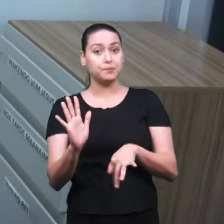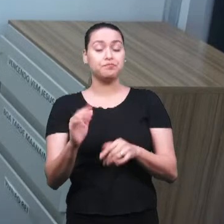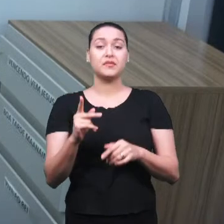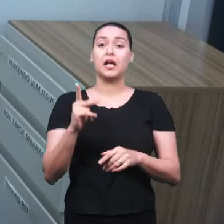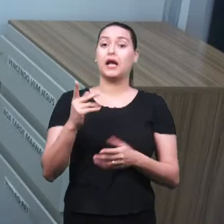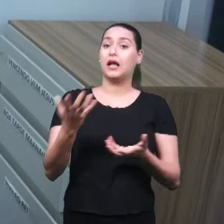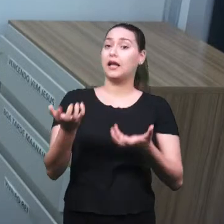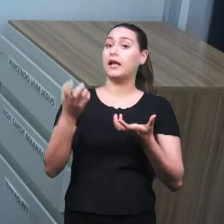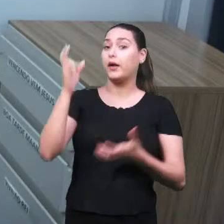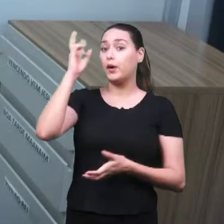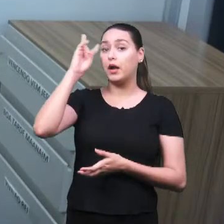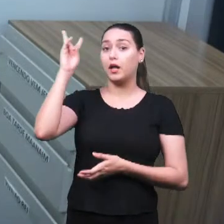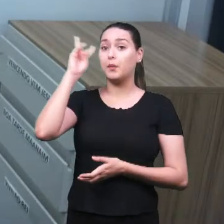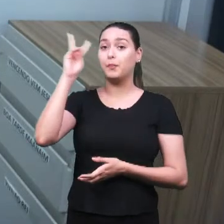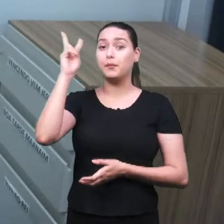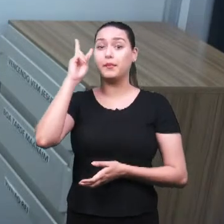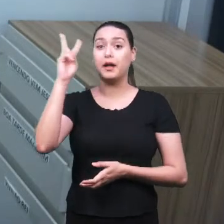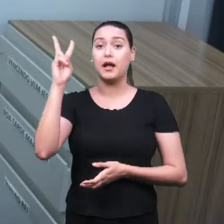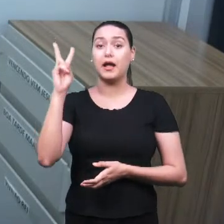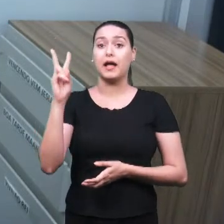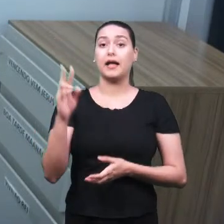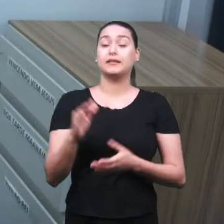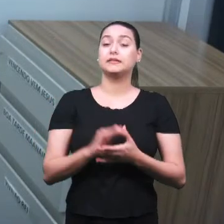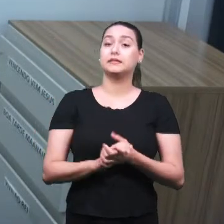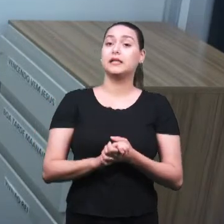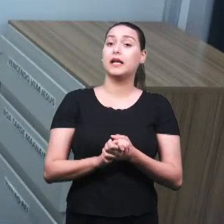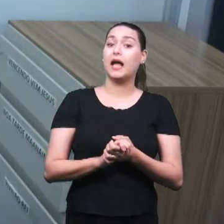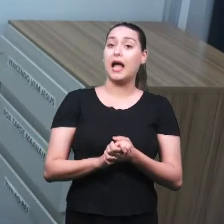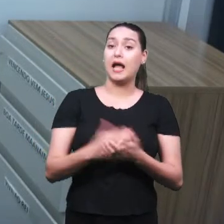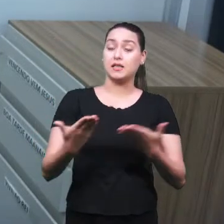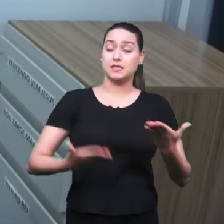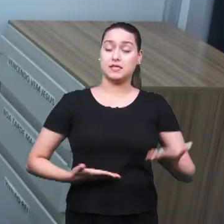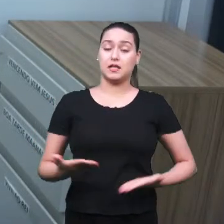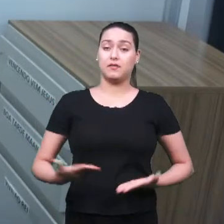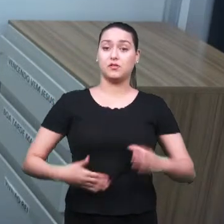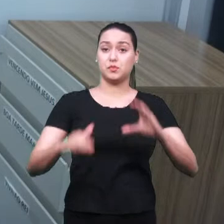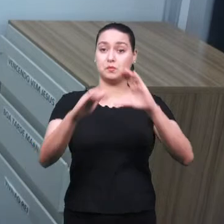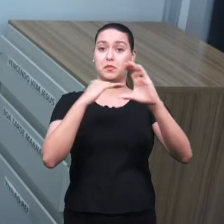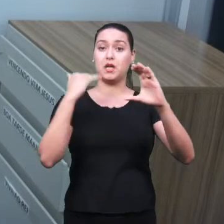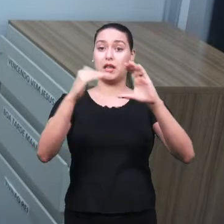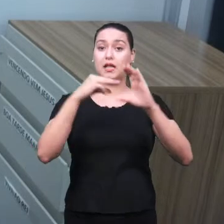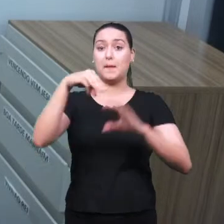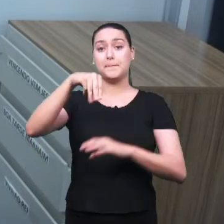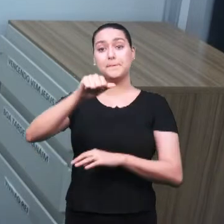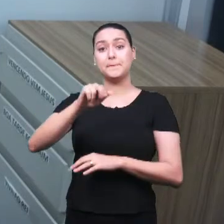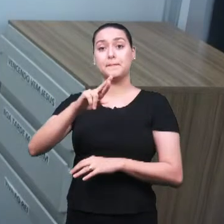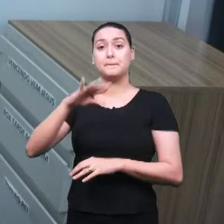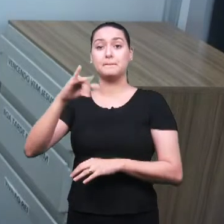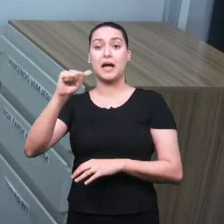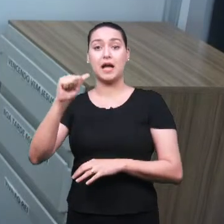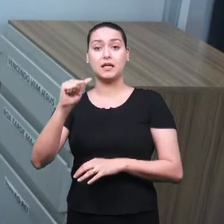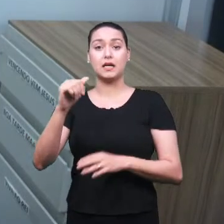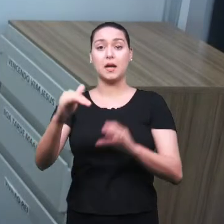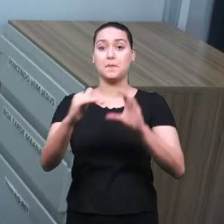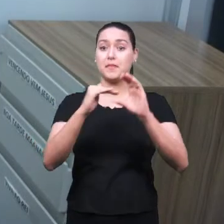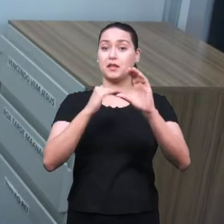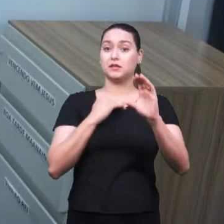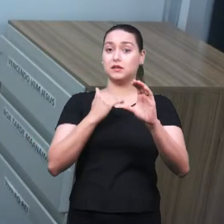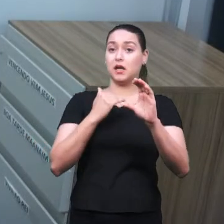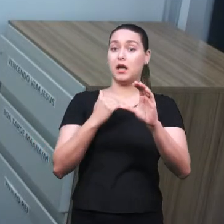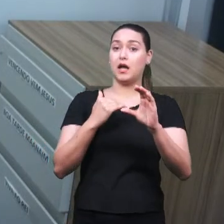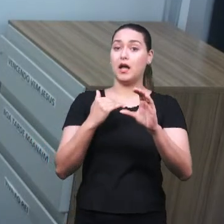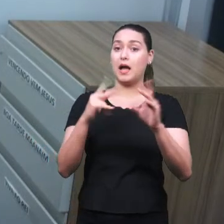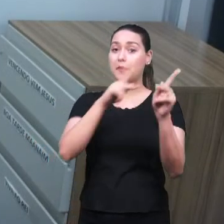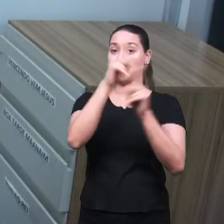lembrar aqui, pastor, que os irmãos participam do chat. E aqui a irmã Maria Ramos, ela diz: irmãos, a paz do Senhor, o querido pastor